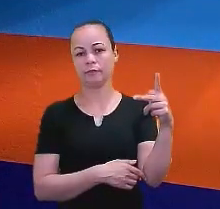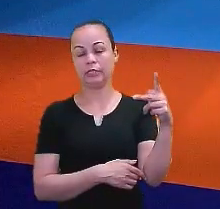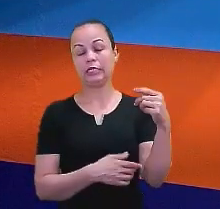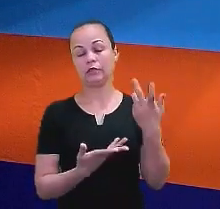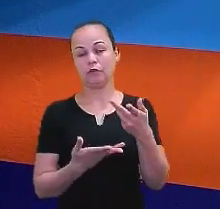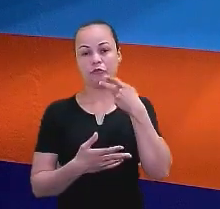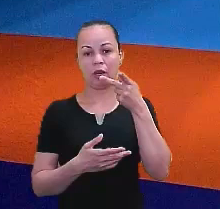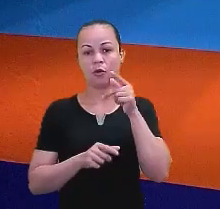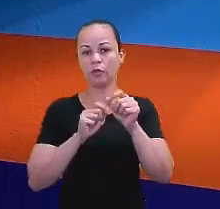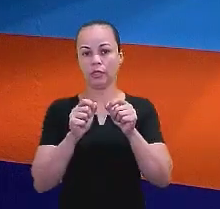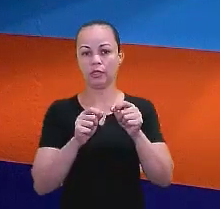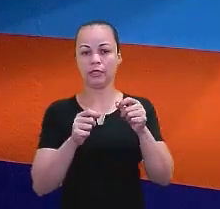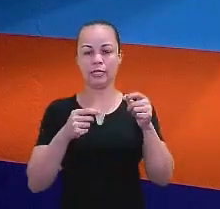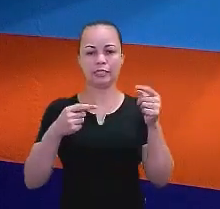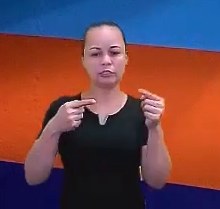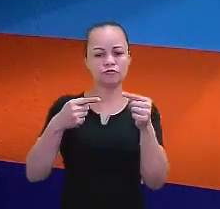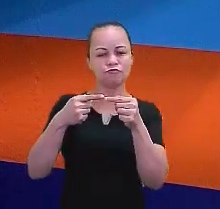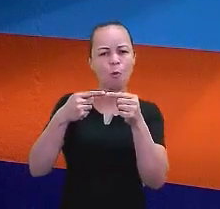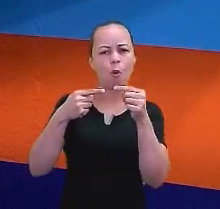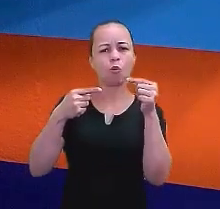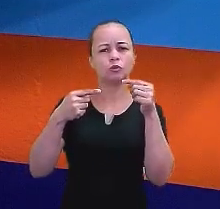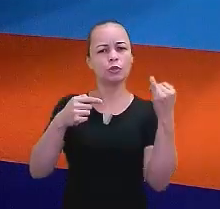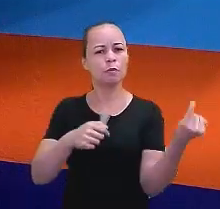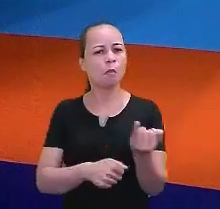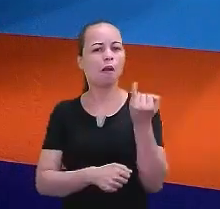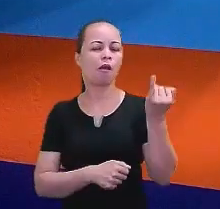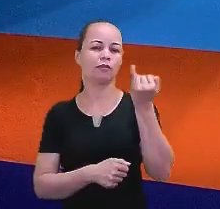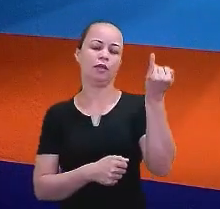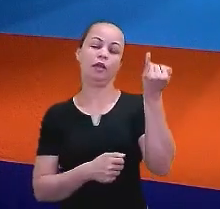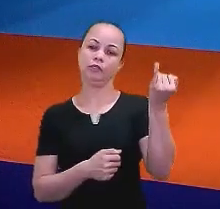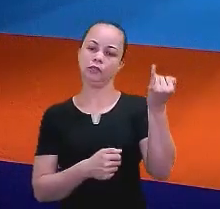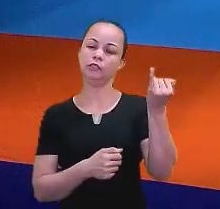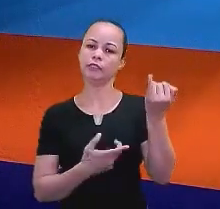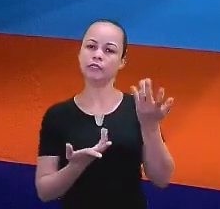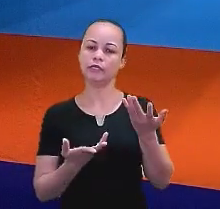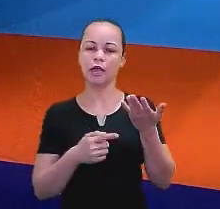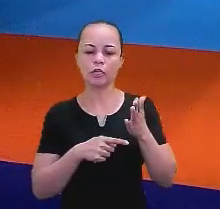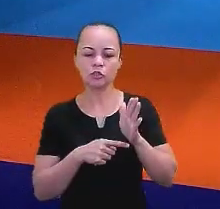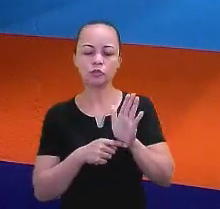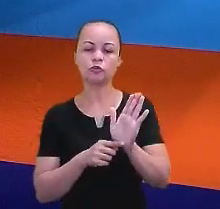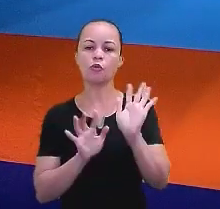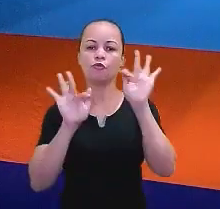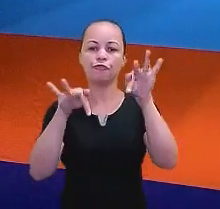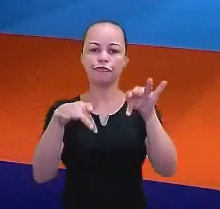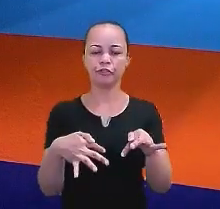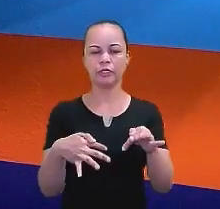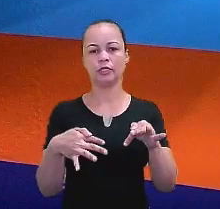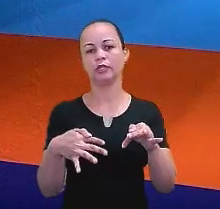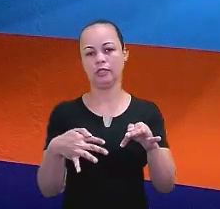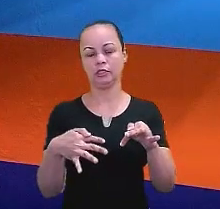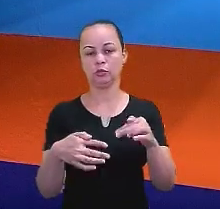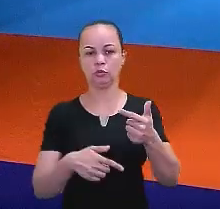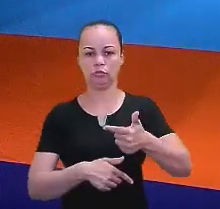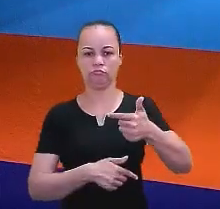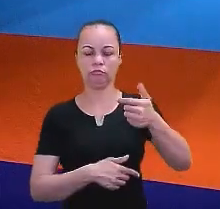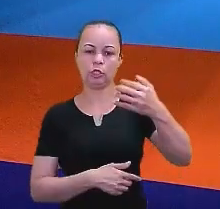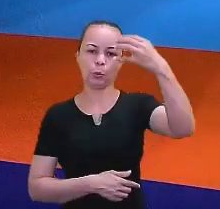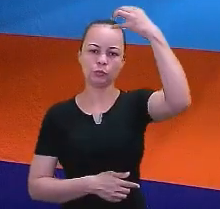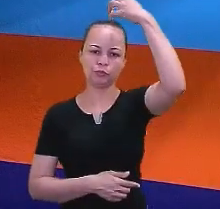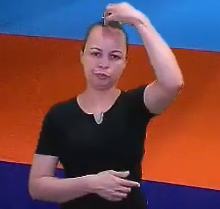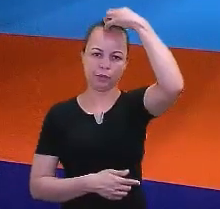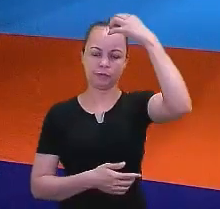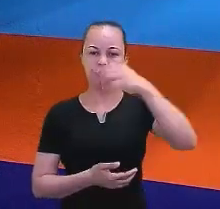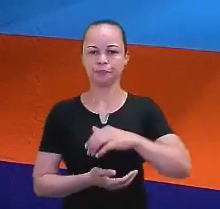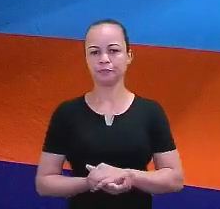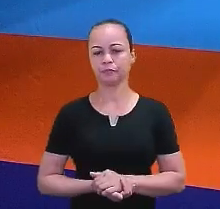um dos pontos importantes que culminou com o fim do Segundo Império. Por quê? Porque lá na